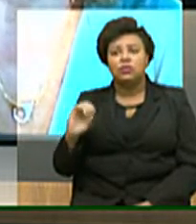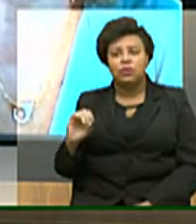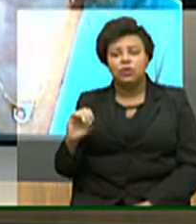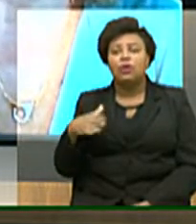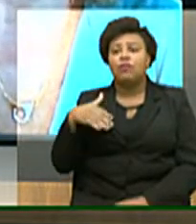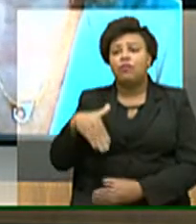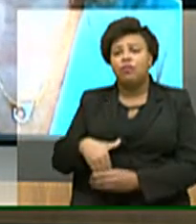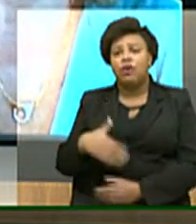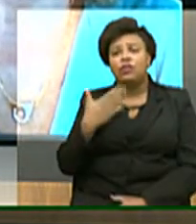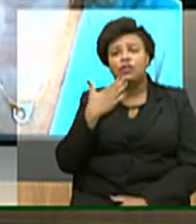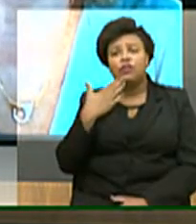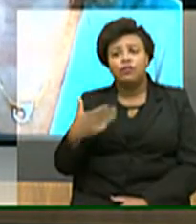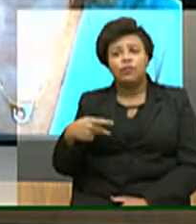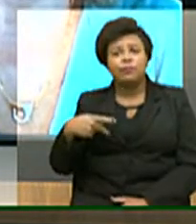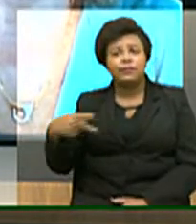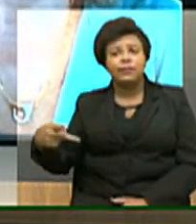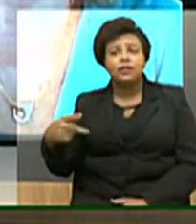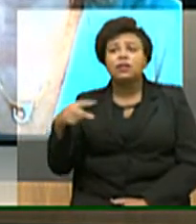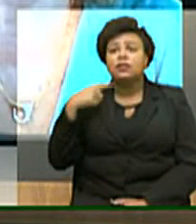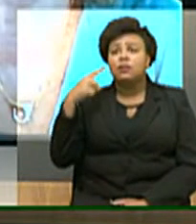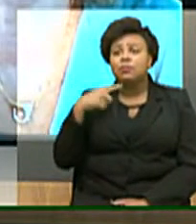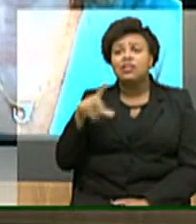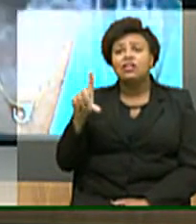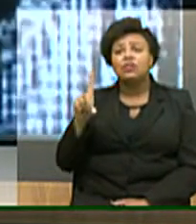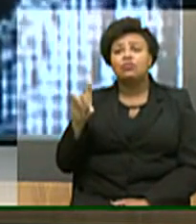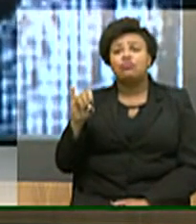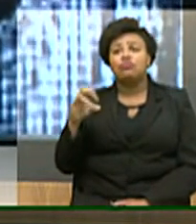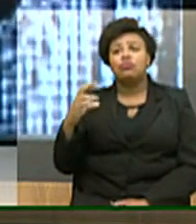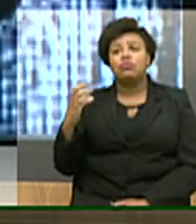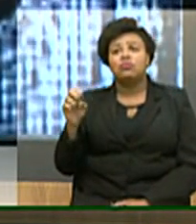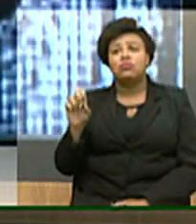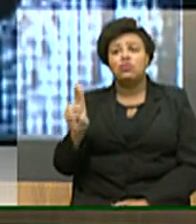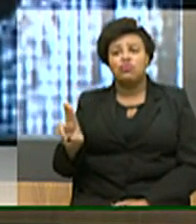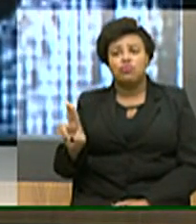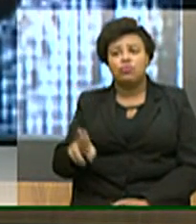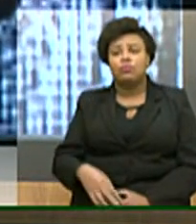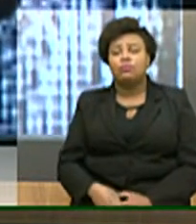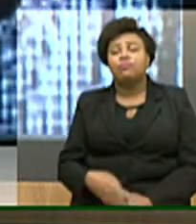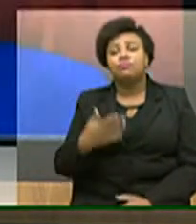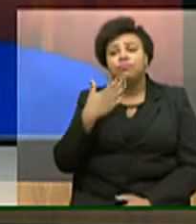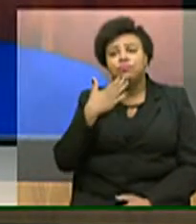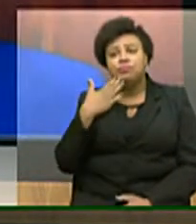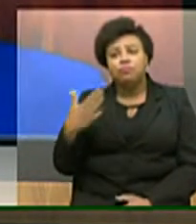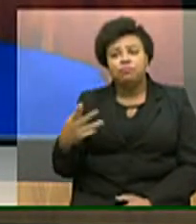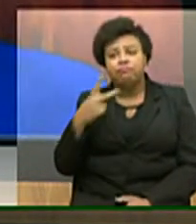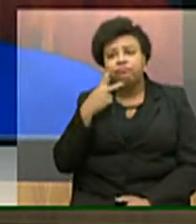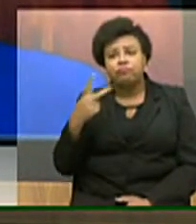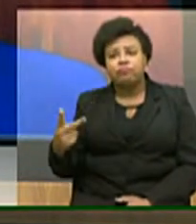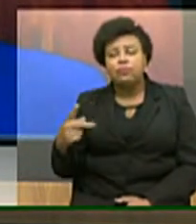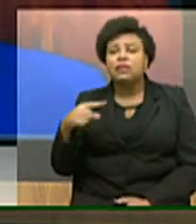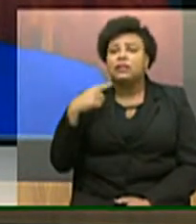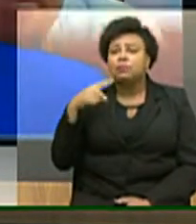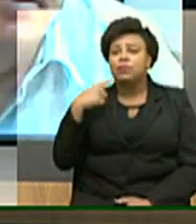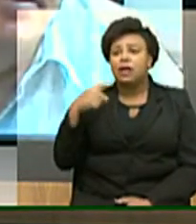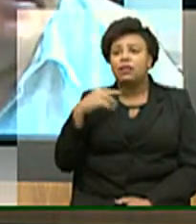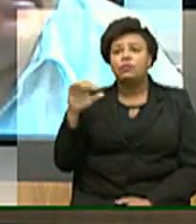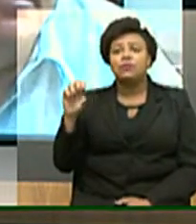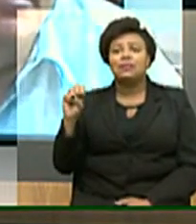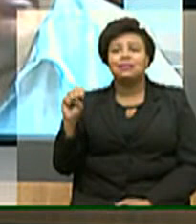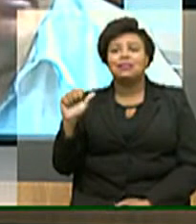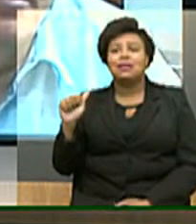Voto a favor, presidente. Deputado Dirceu Franciscon. Favorável, senhor presidente. Deputado Elisandro